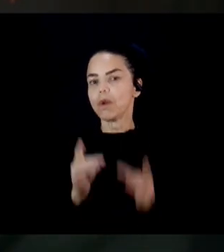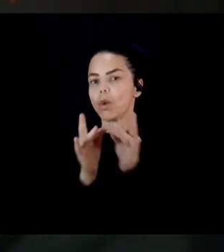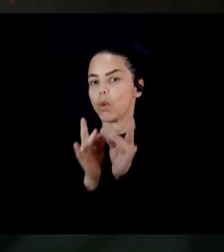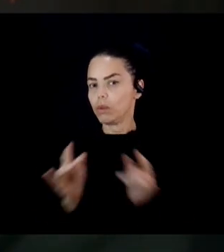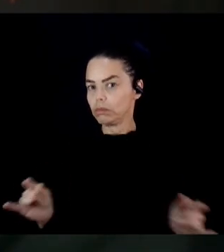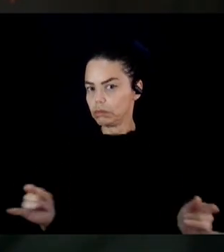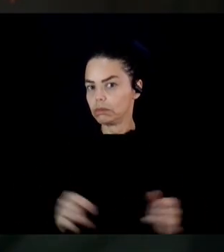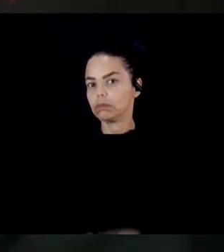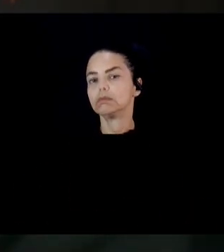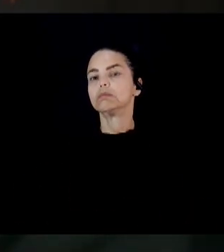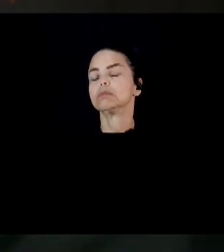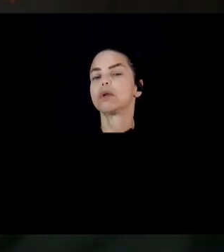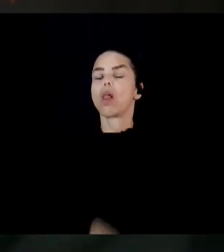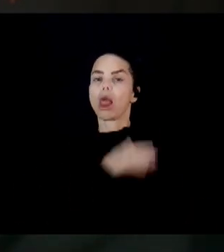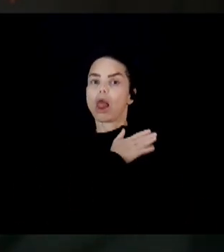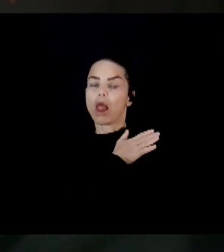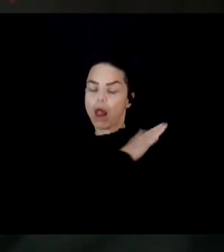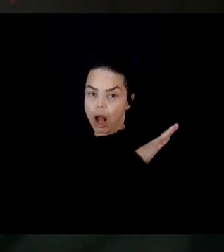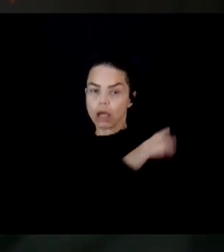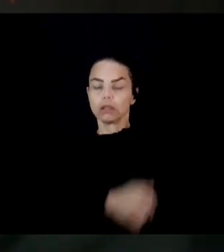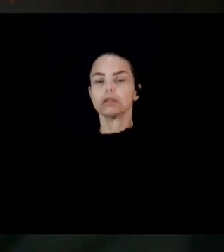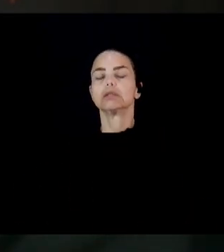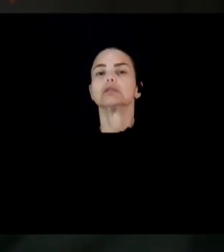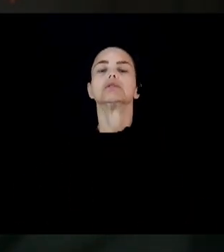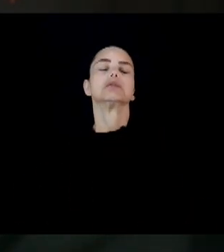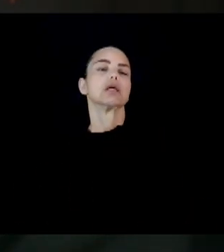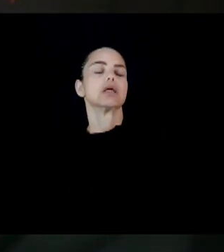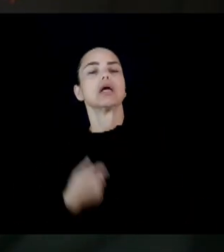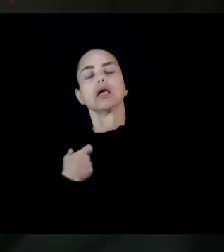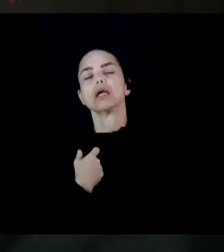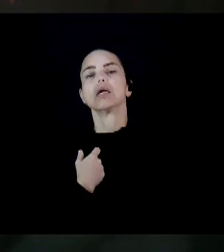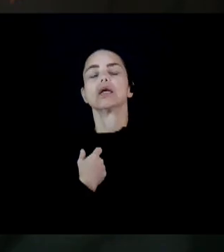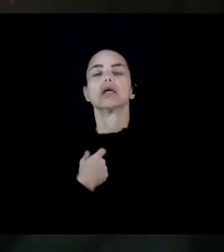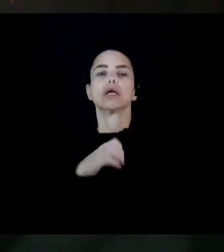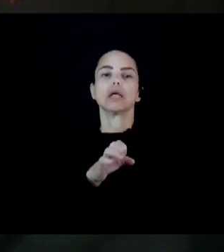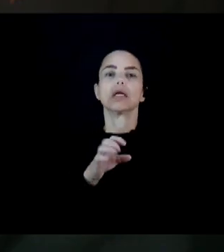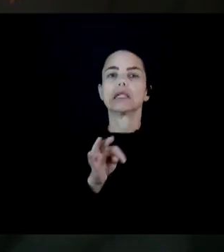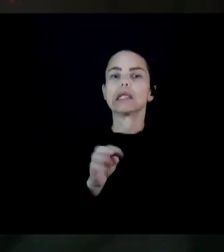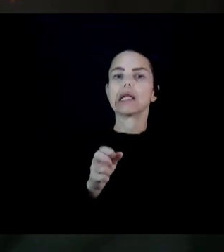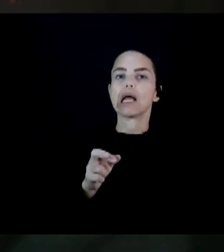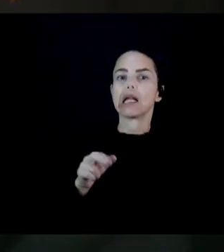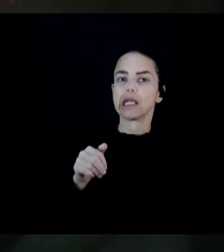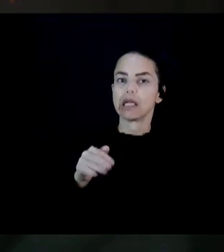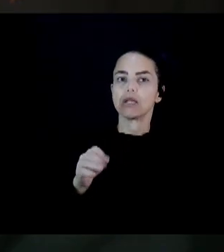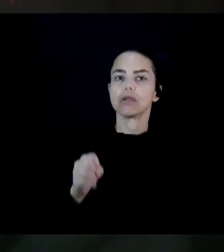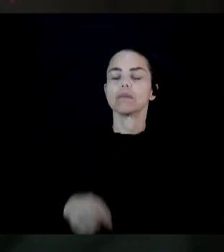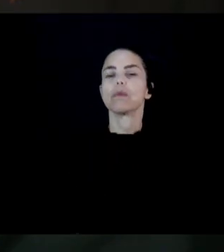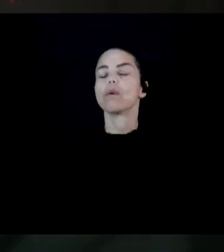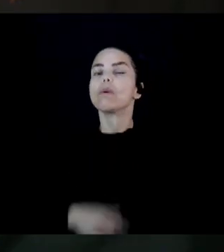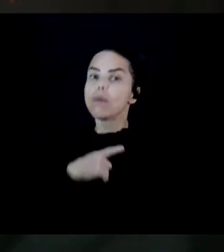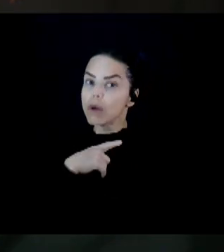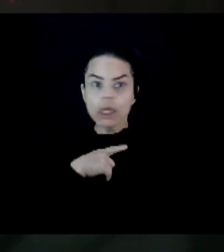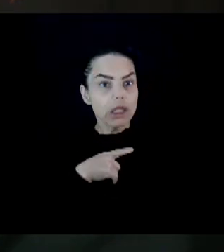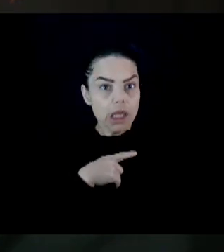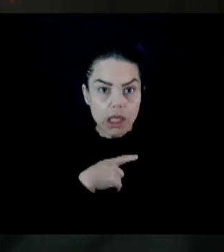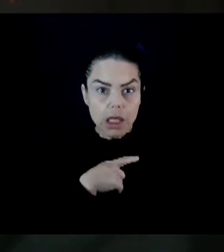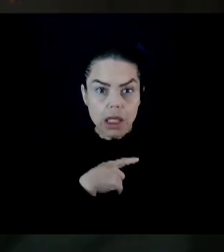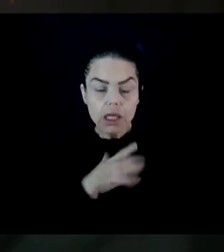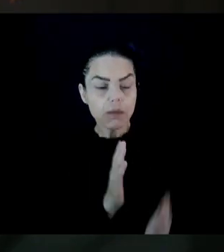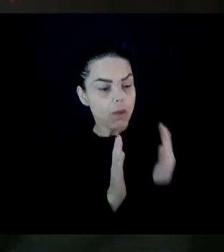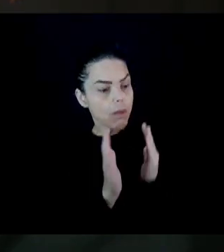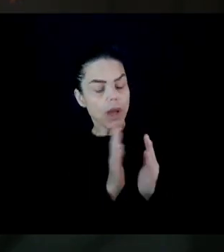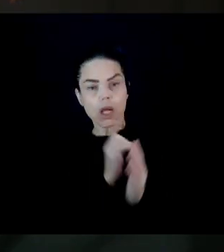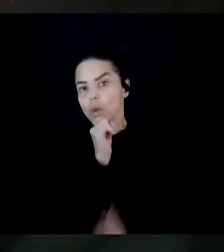esses preconceitos, com o idadismo, com o etarismo. Nós vamos passar por isso, independente do